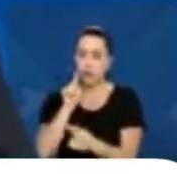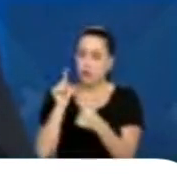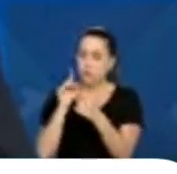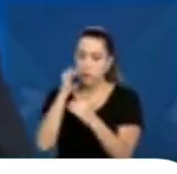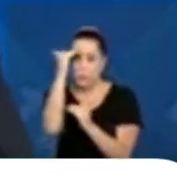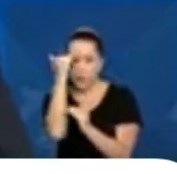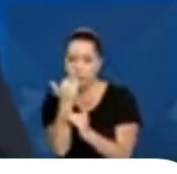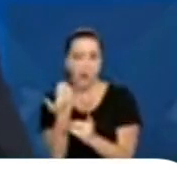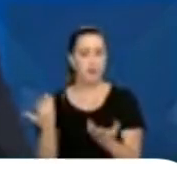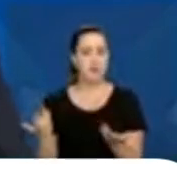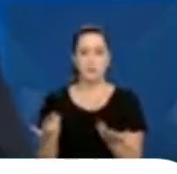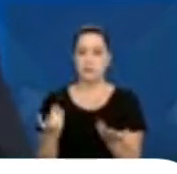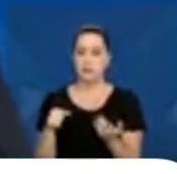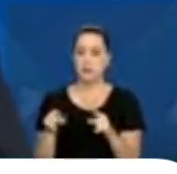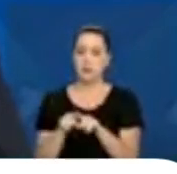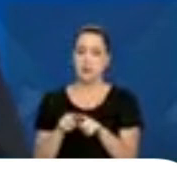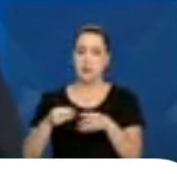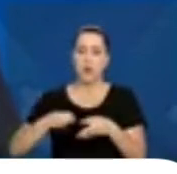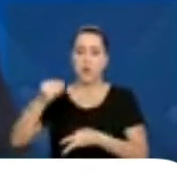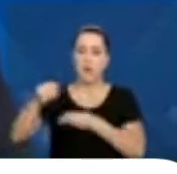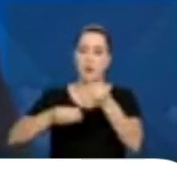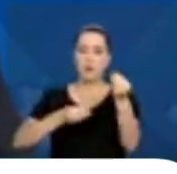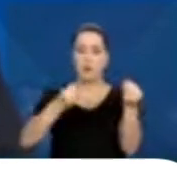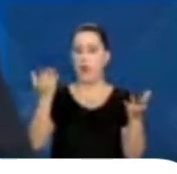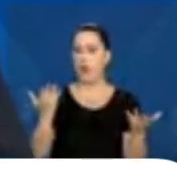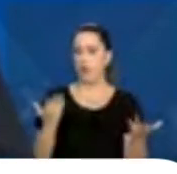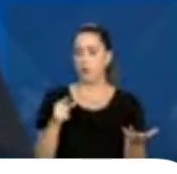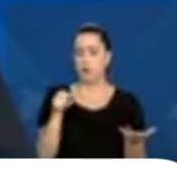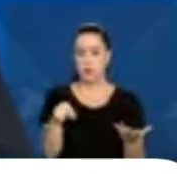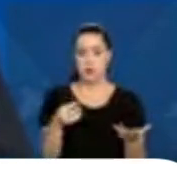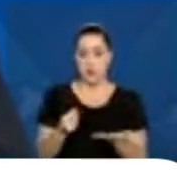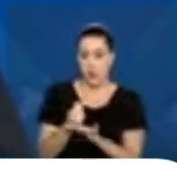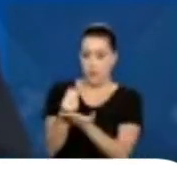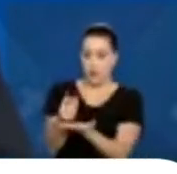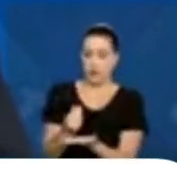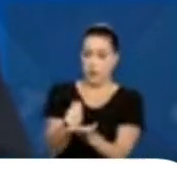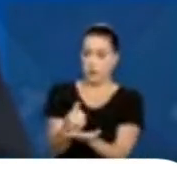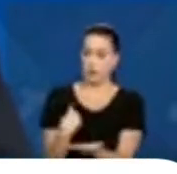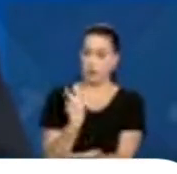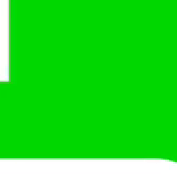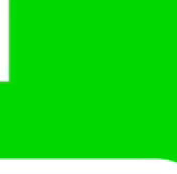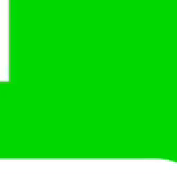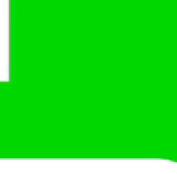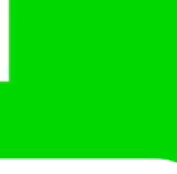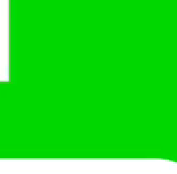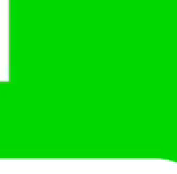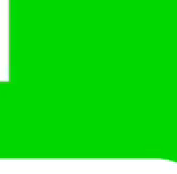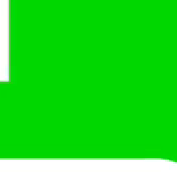cadeia e é distribuído numa prioridade. Lembrem-se que estamos falando